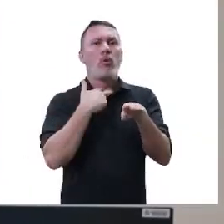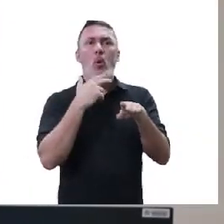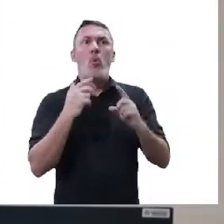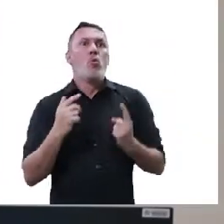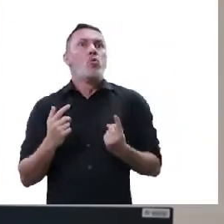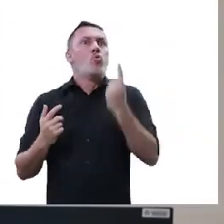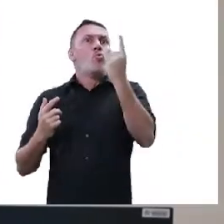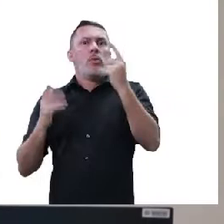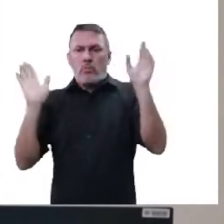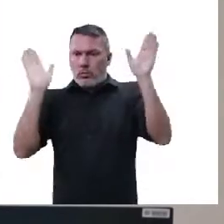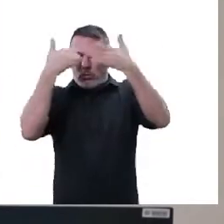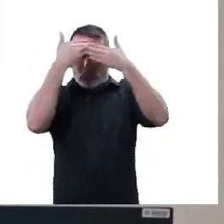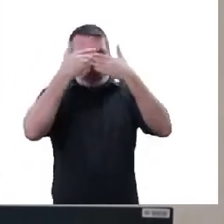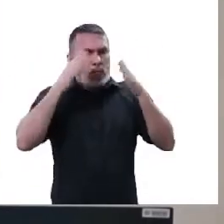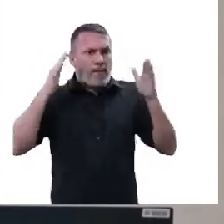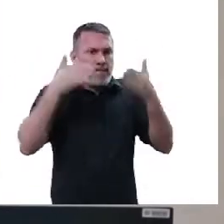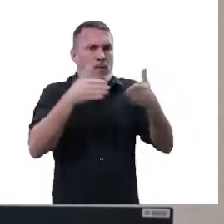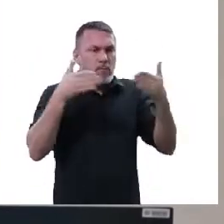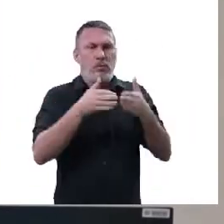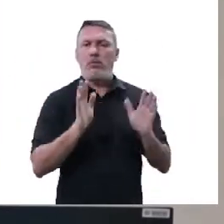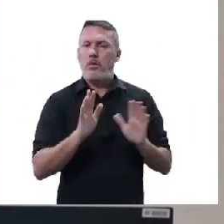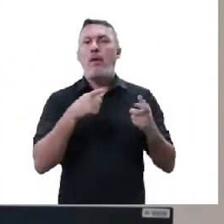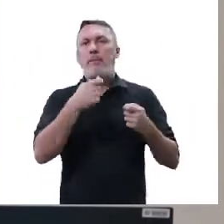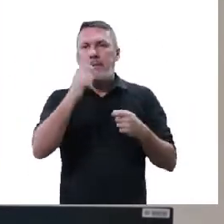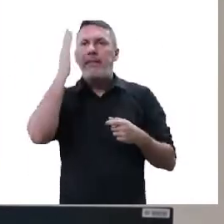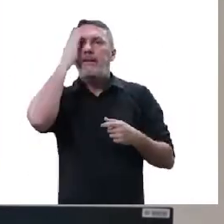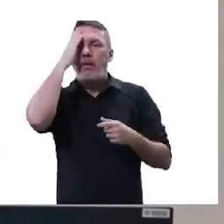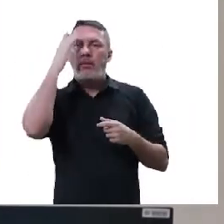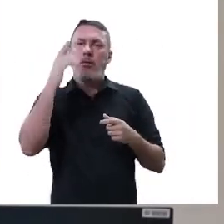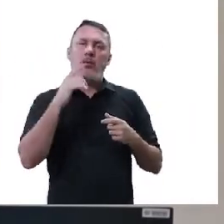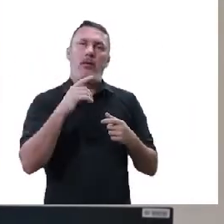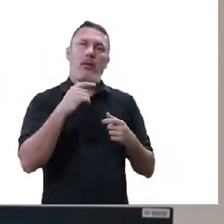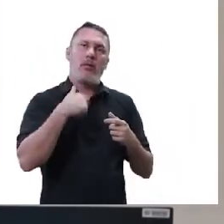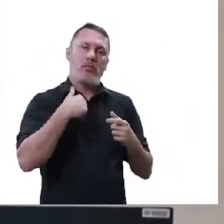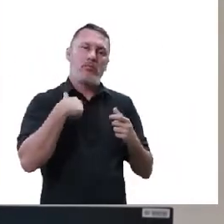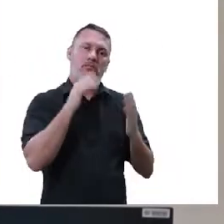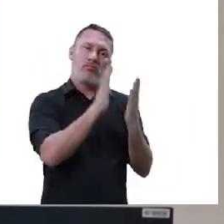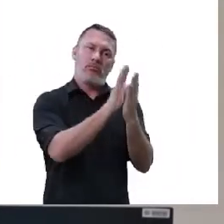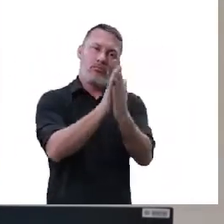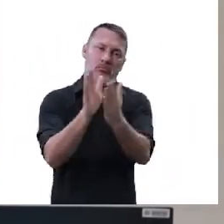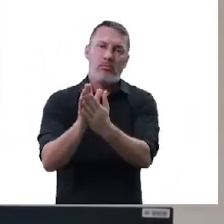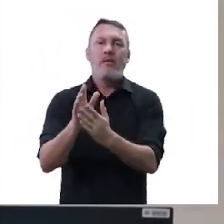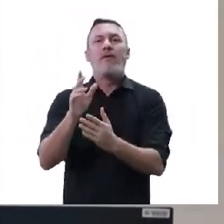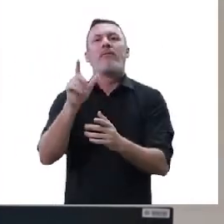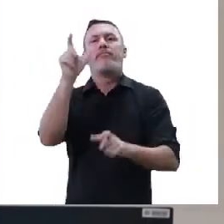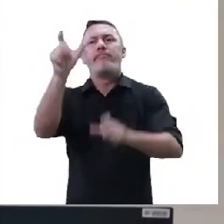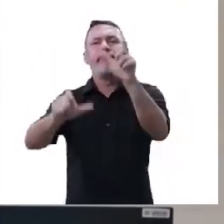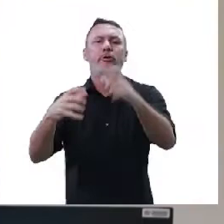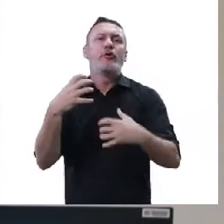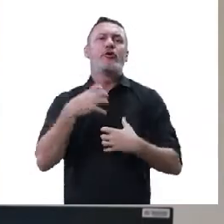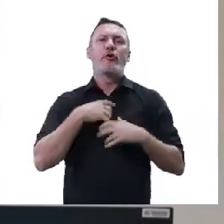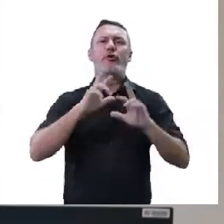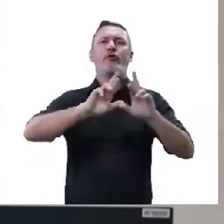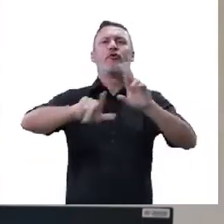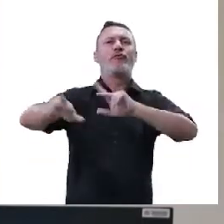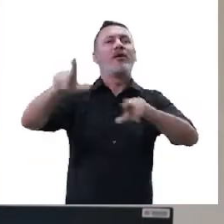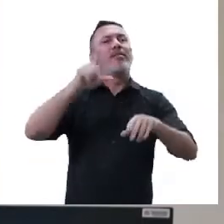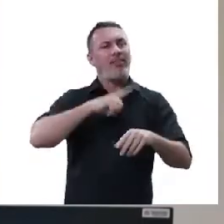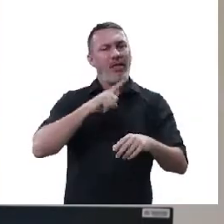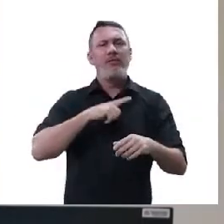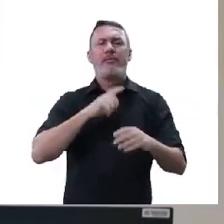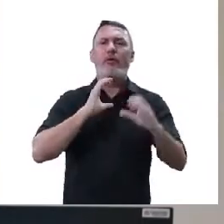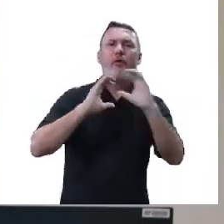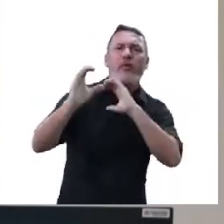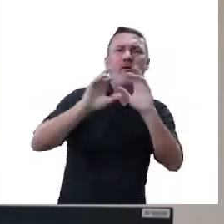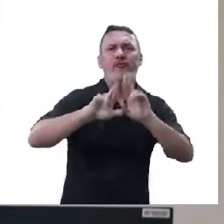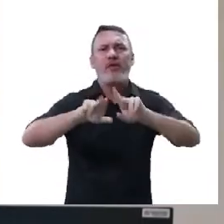precisa aceitar aquilo. E ele precisa compreender que vão vir pessoas até ele com falar diferente. Infelizmente,